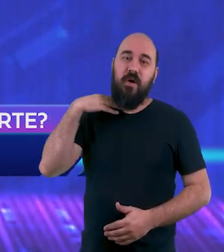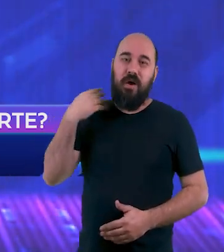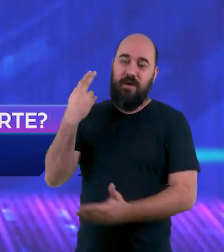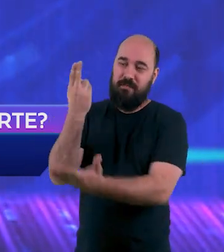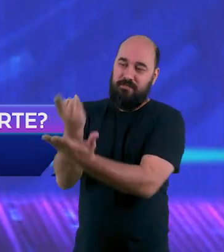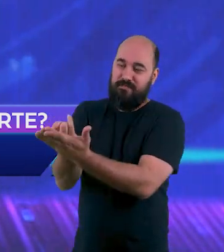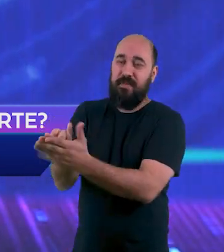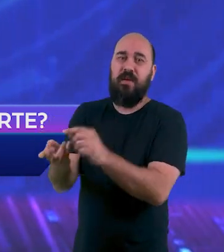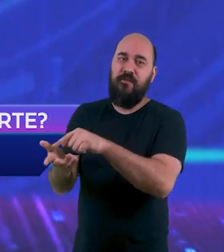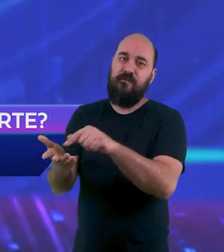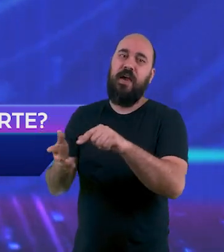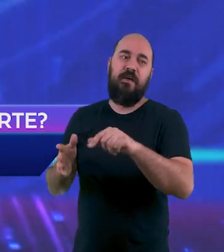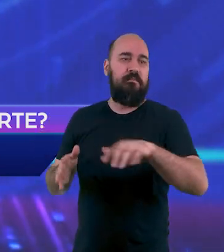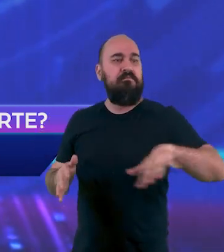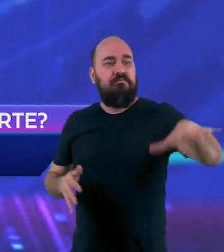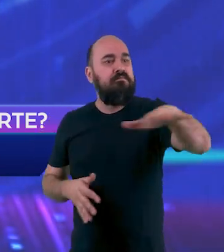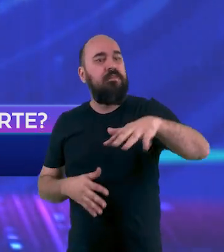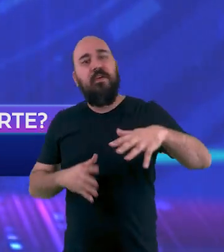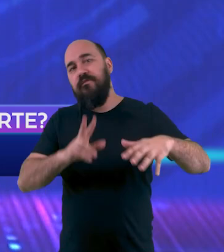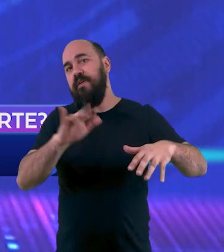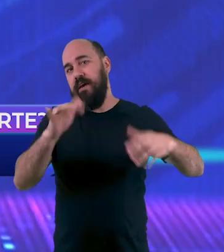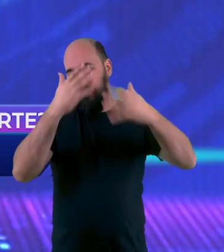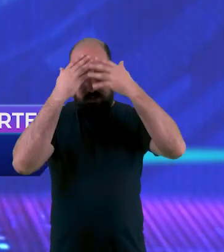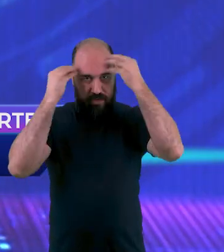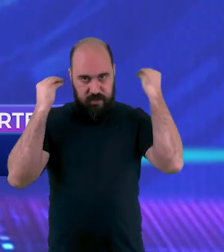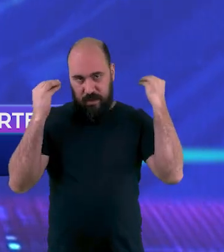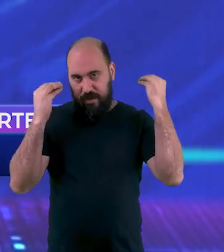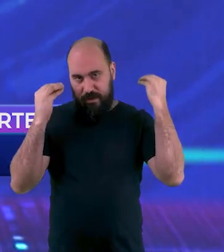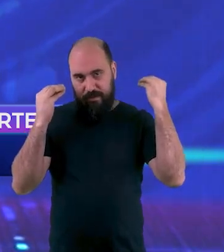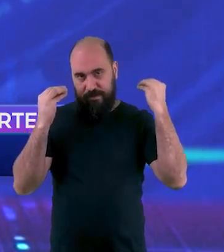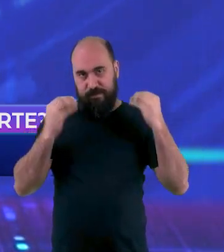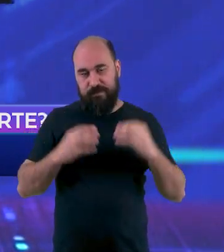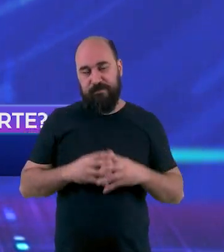uns testes por aí, em algumas igrejas, eu falo sobre